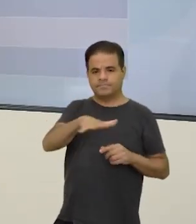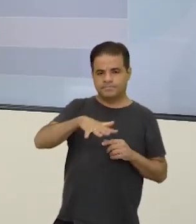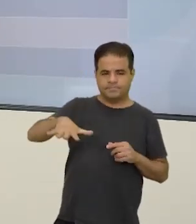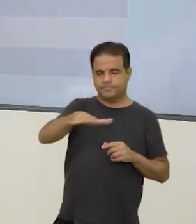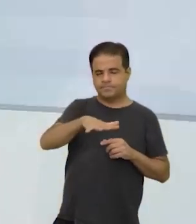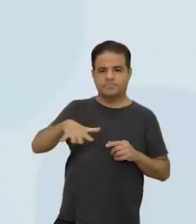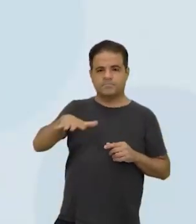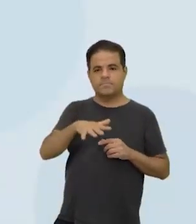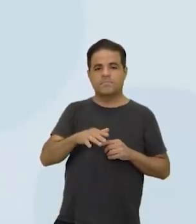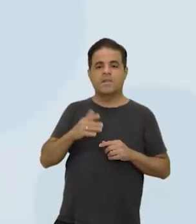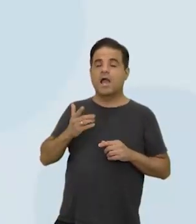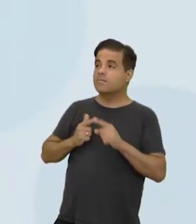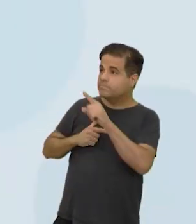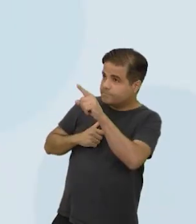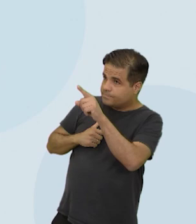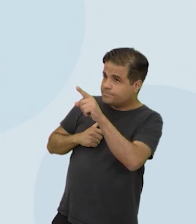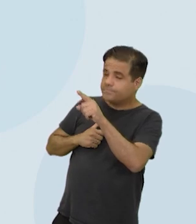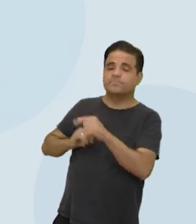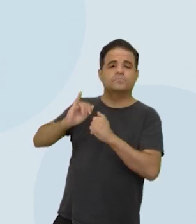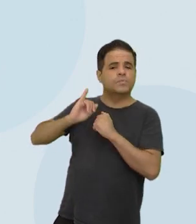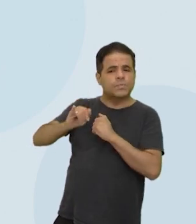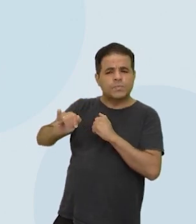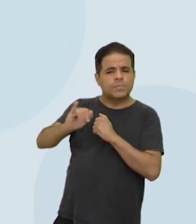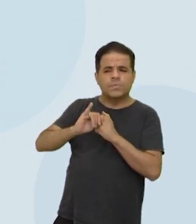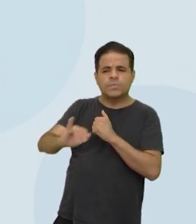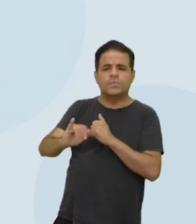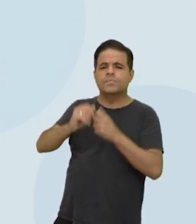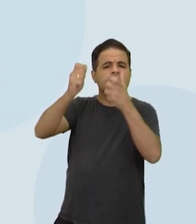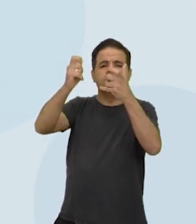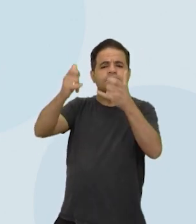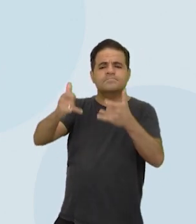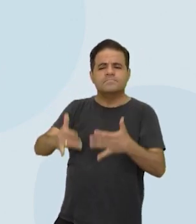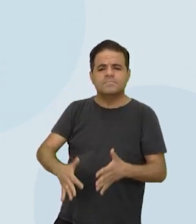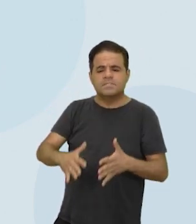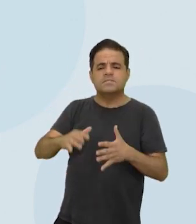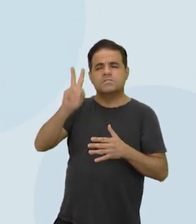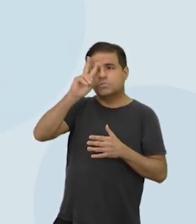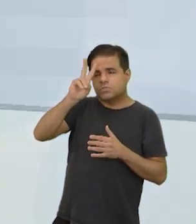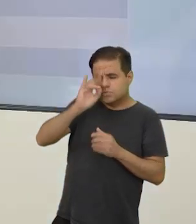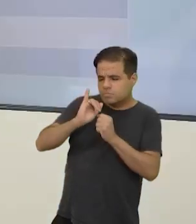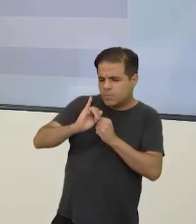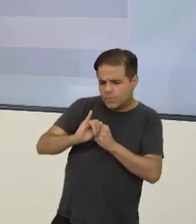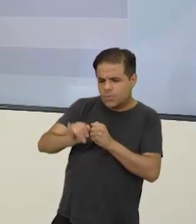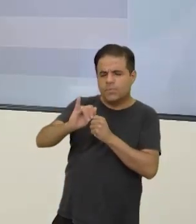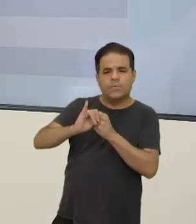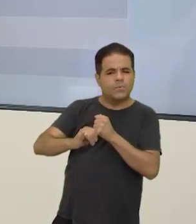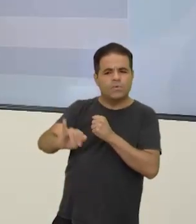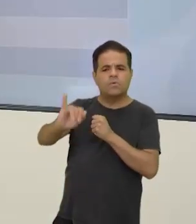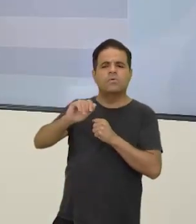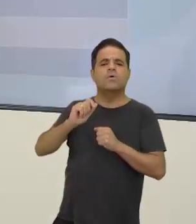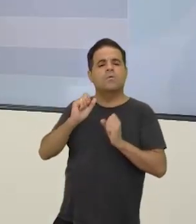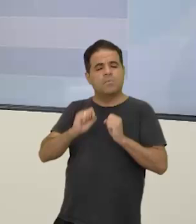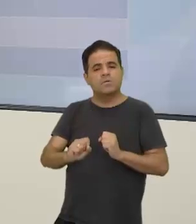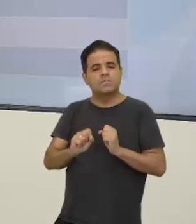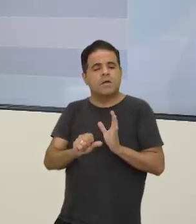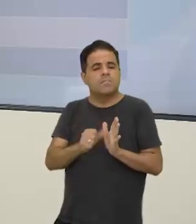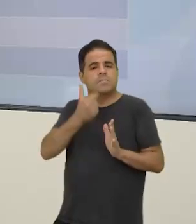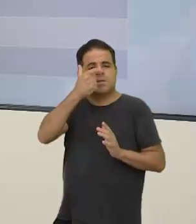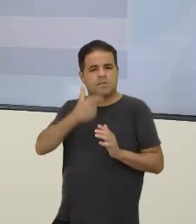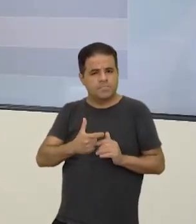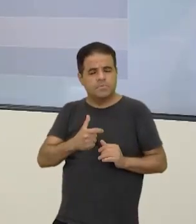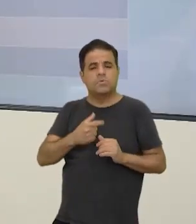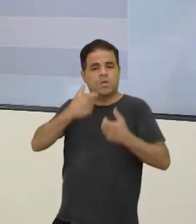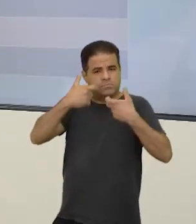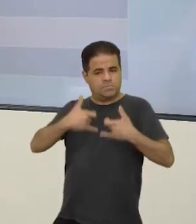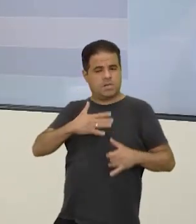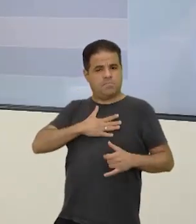Espaço, personagem, aqui também narrador. O narrador é quem conta a história, né? O narrador, ele pode ser em primeira pessoa, eu contando a minha